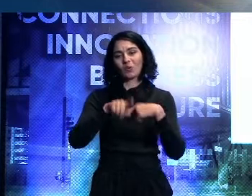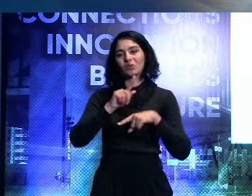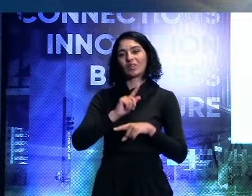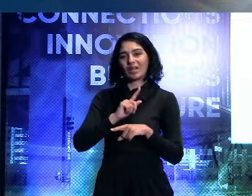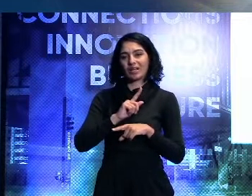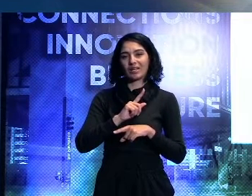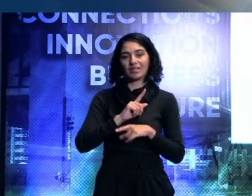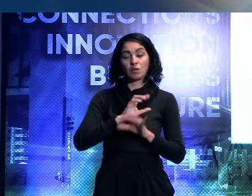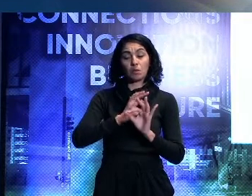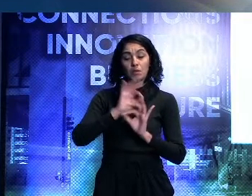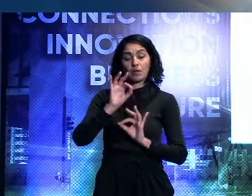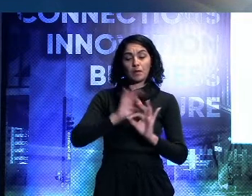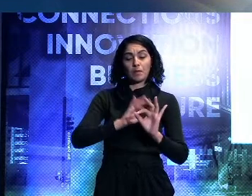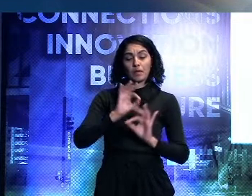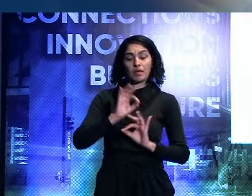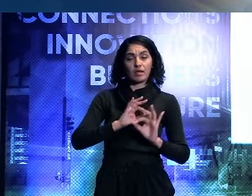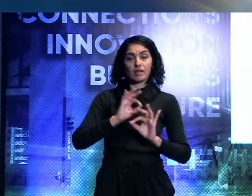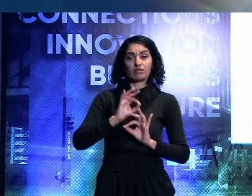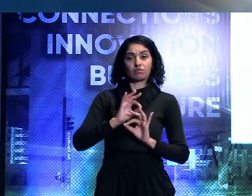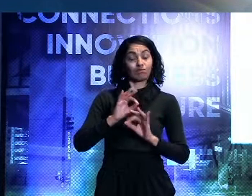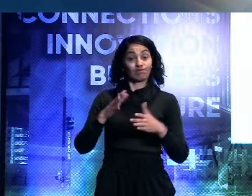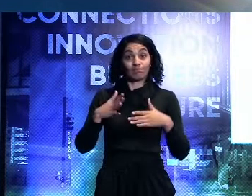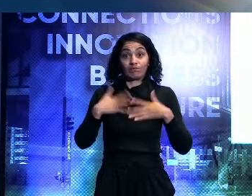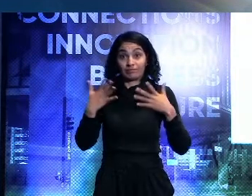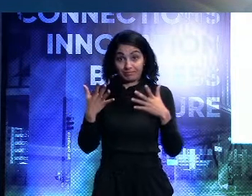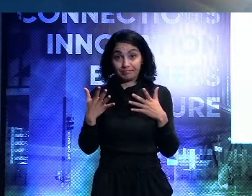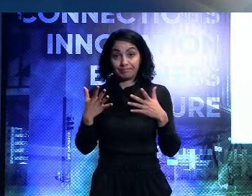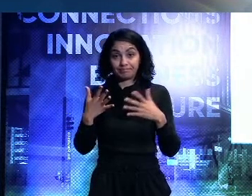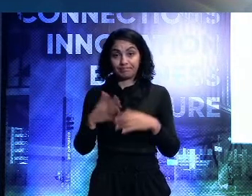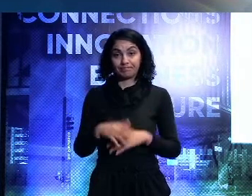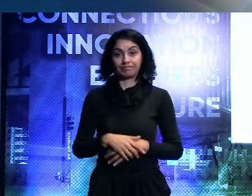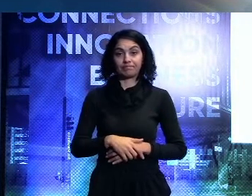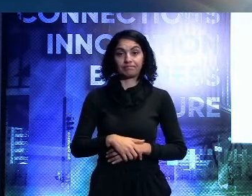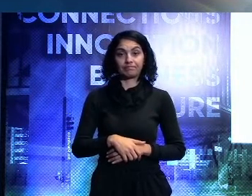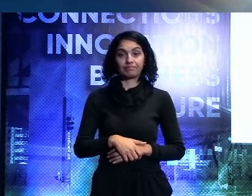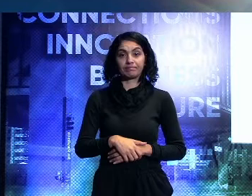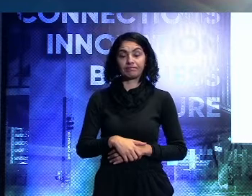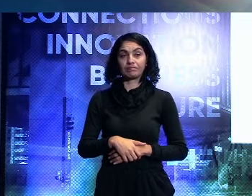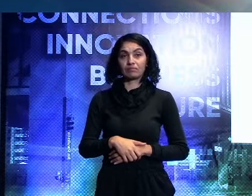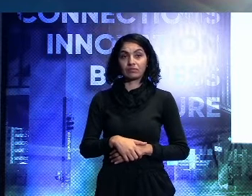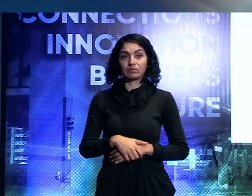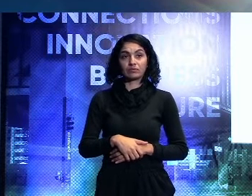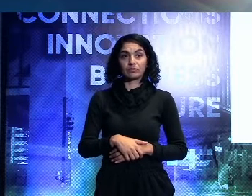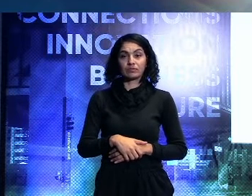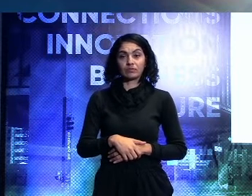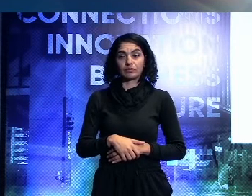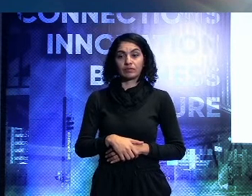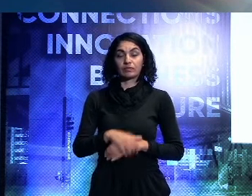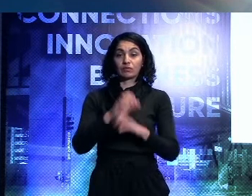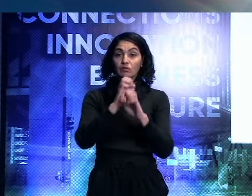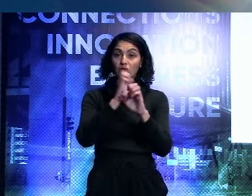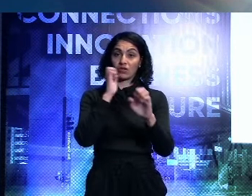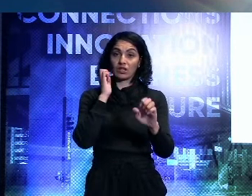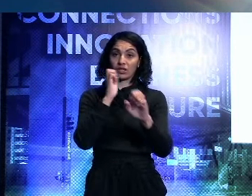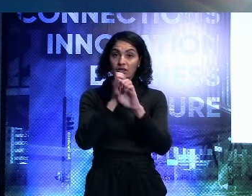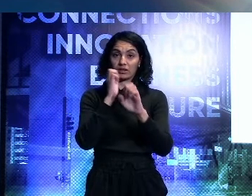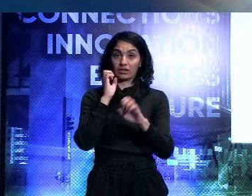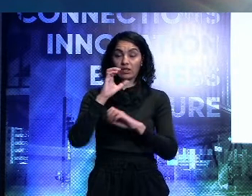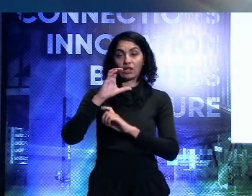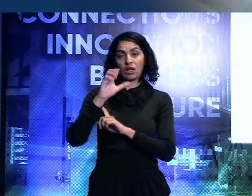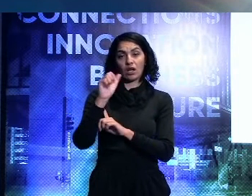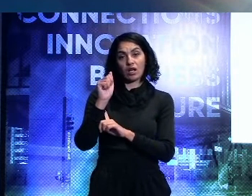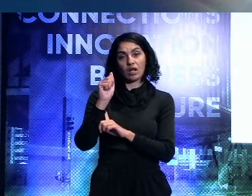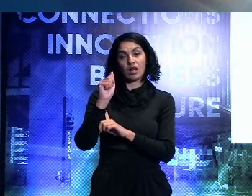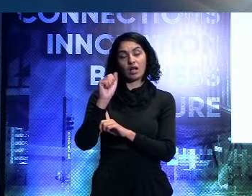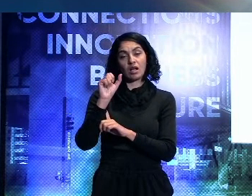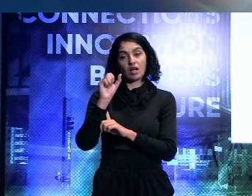preparar para o inesperado. Beleza? engenharia do caos, no frigir dos ovos, é um